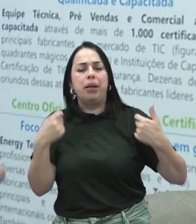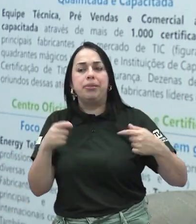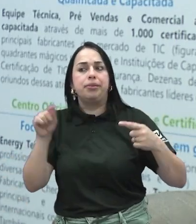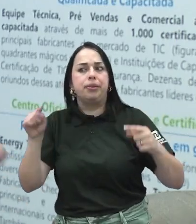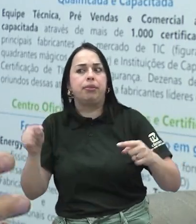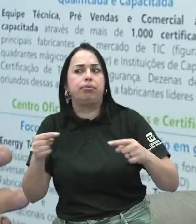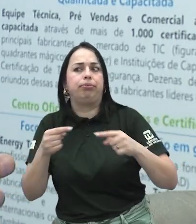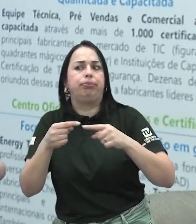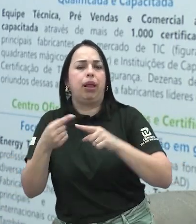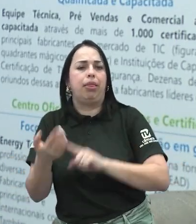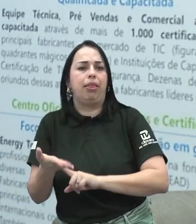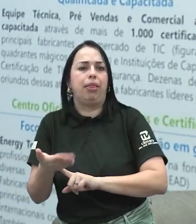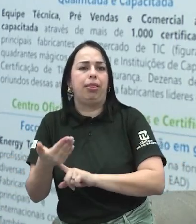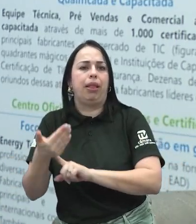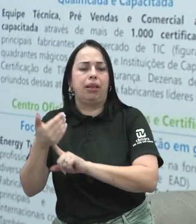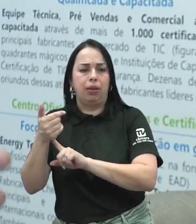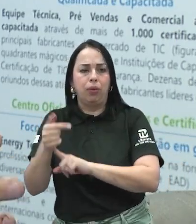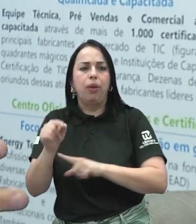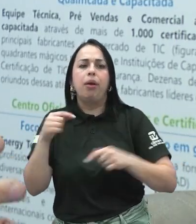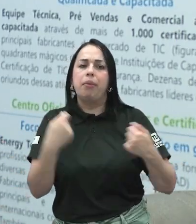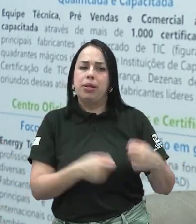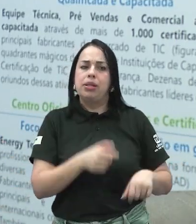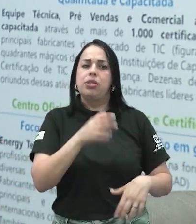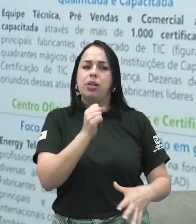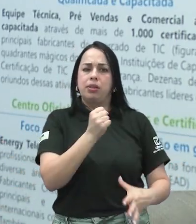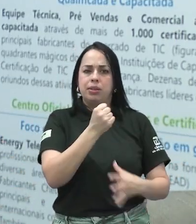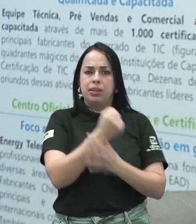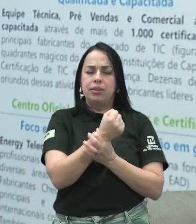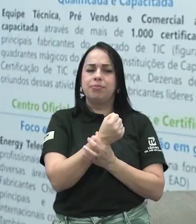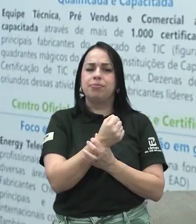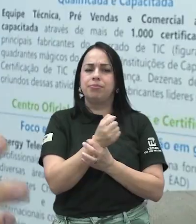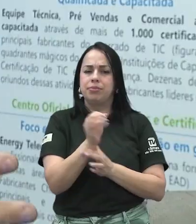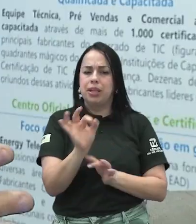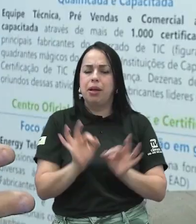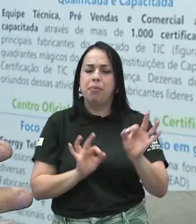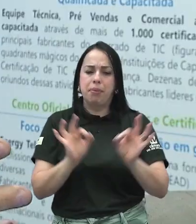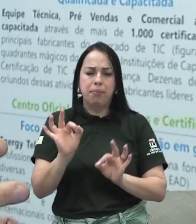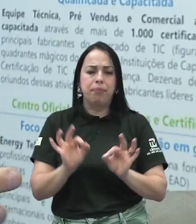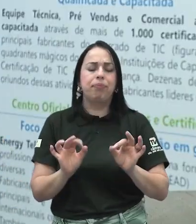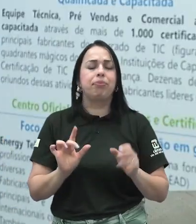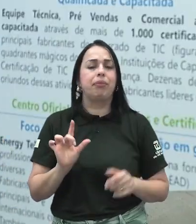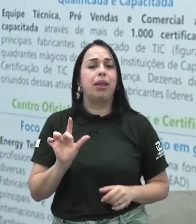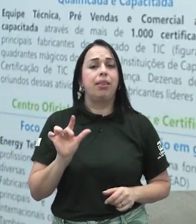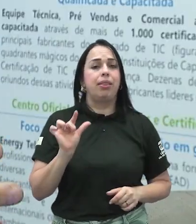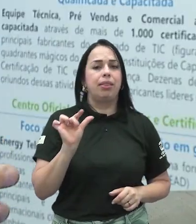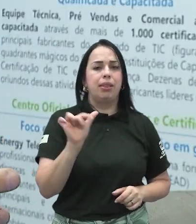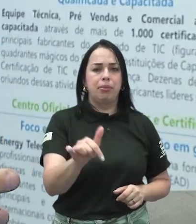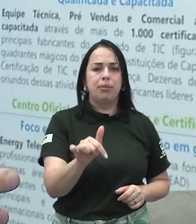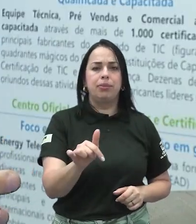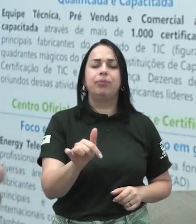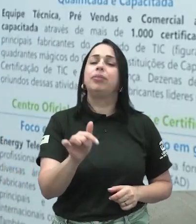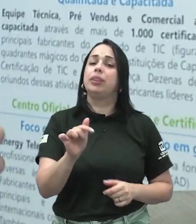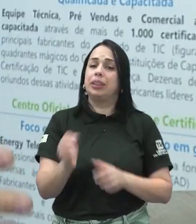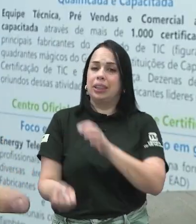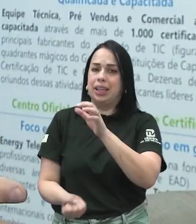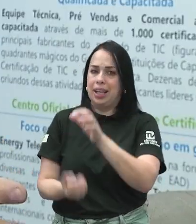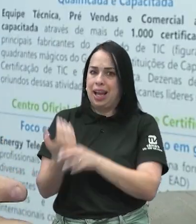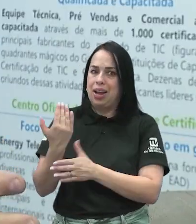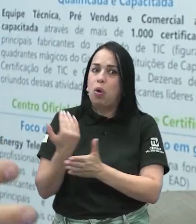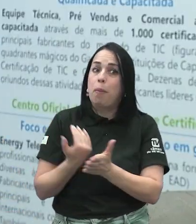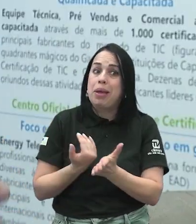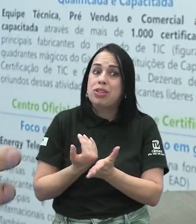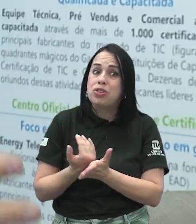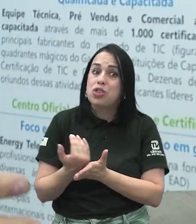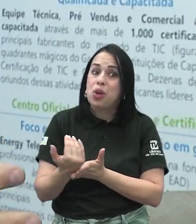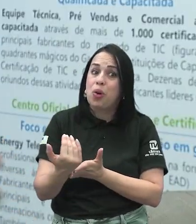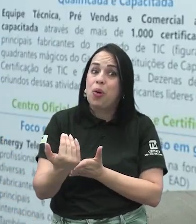preventivamente tem que olhar essas camadas de segurança, estabelecê-las, desenharem elas. Depois, a